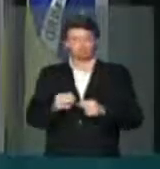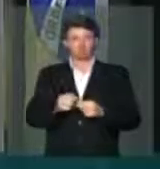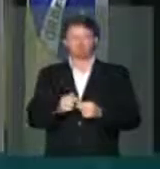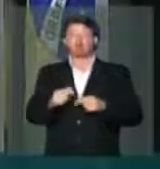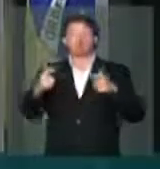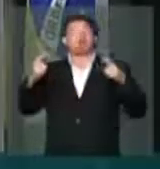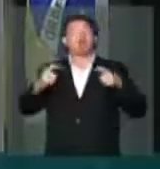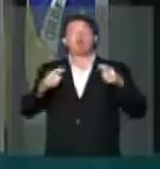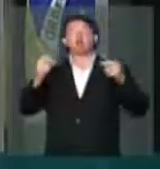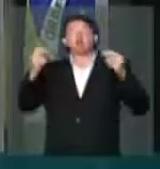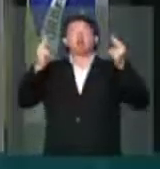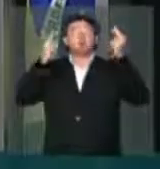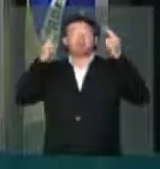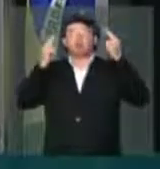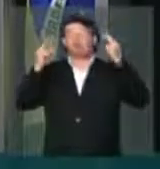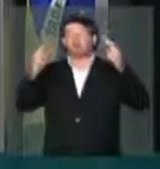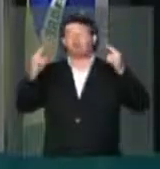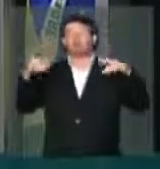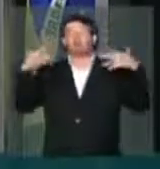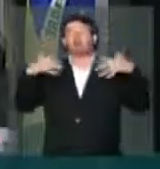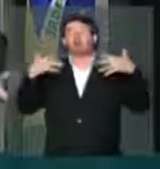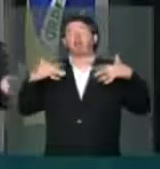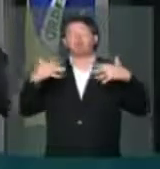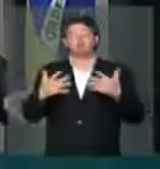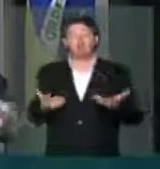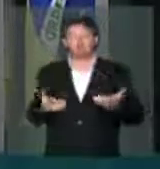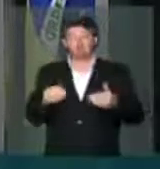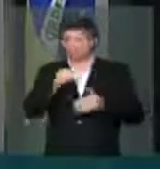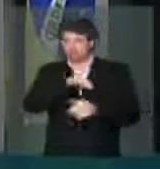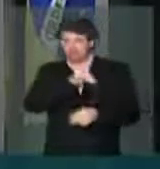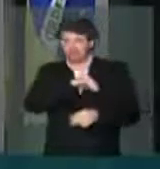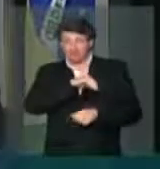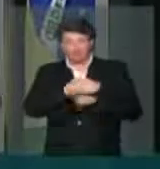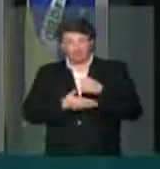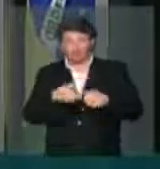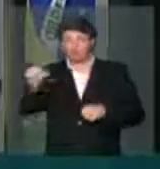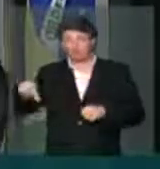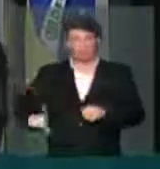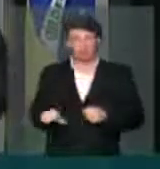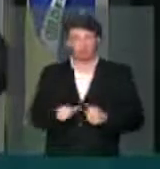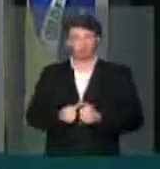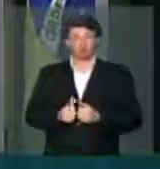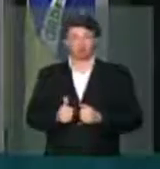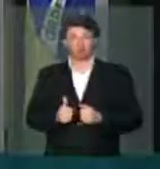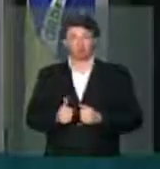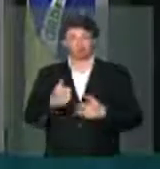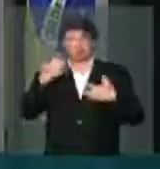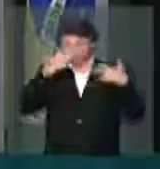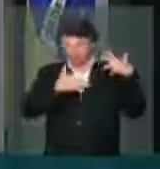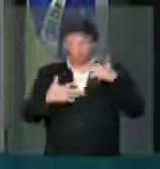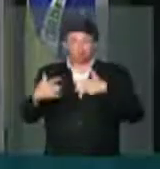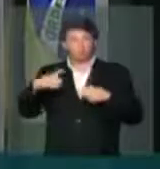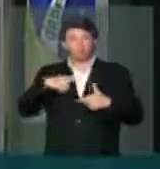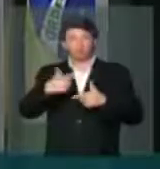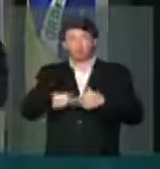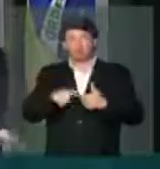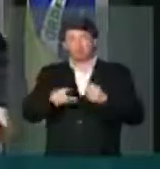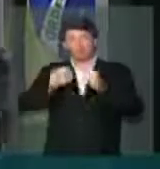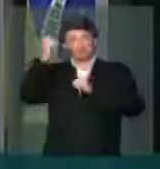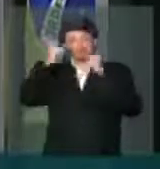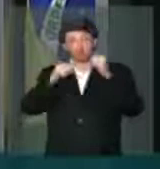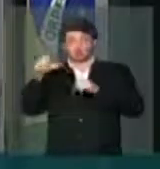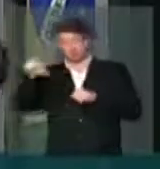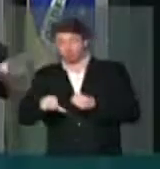onde correr. Estamos vivendo o pior momento do salário mínimo. Estamos vivendo o maior momento da angústia da indústria,